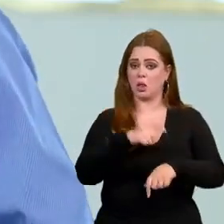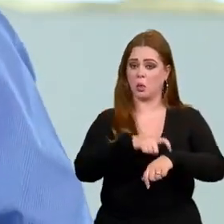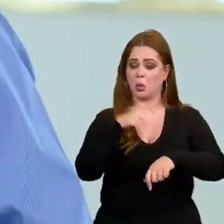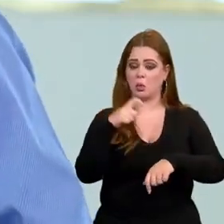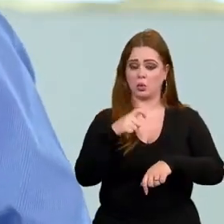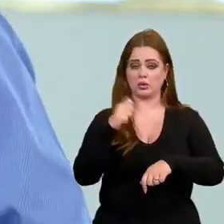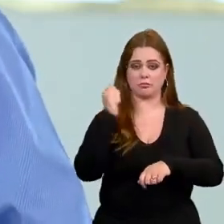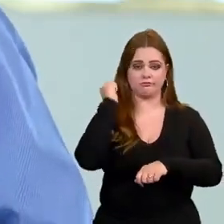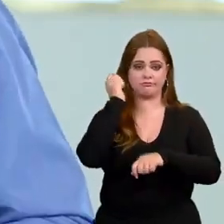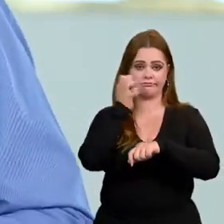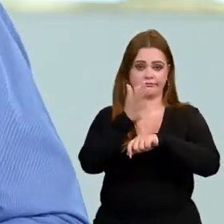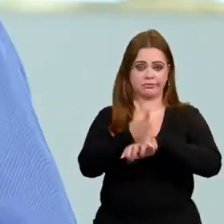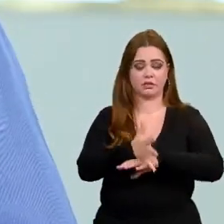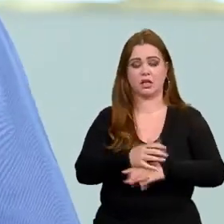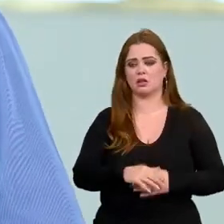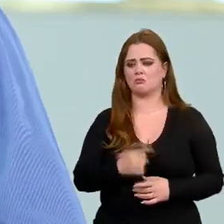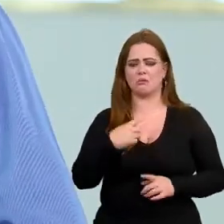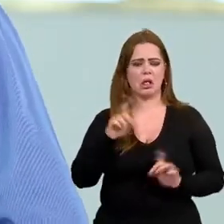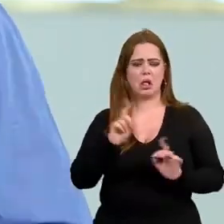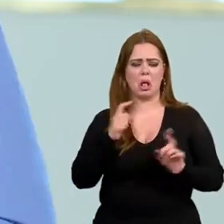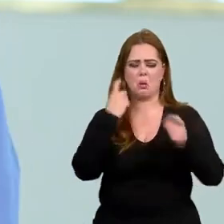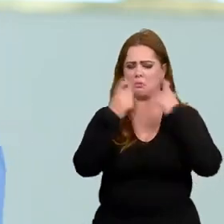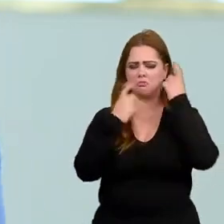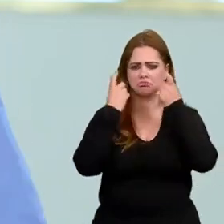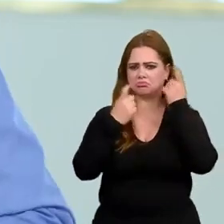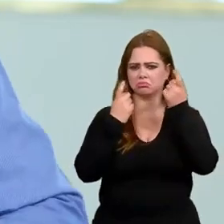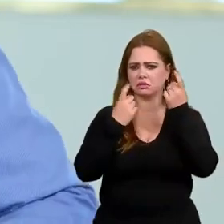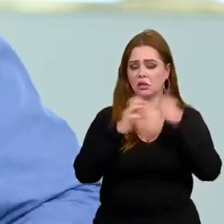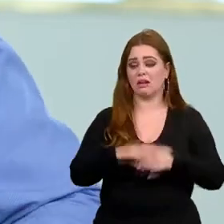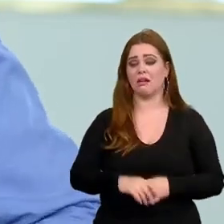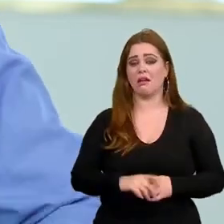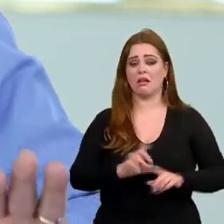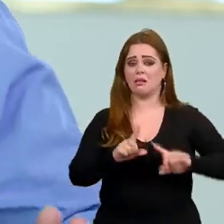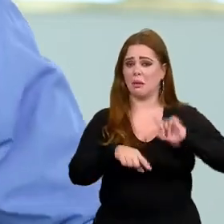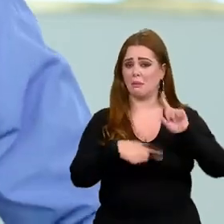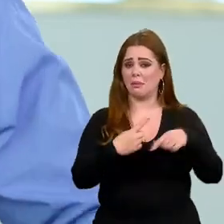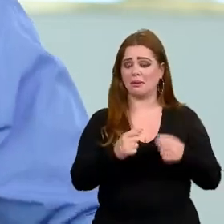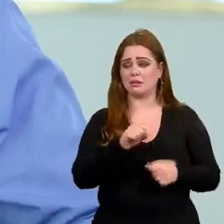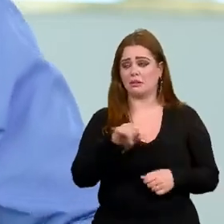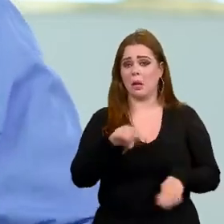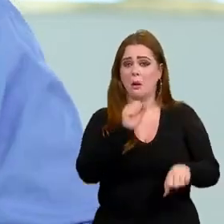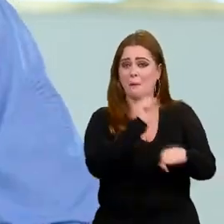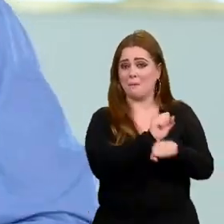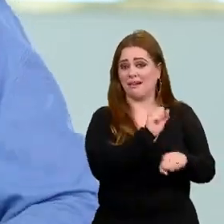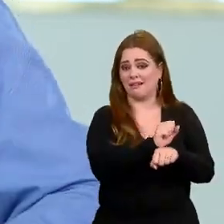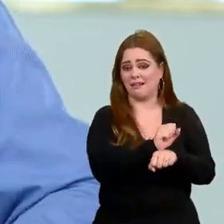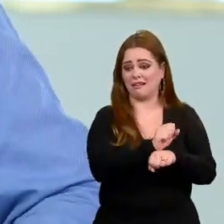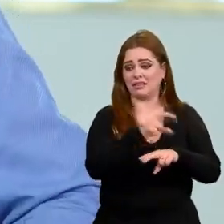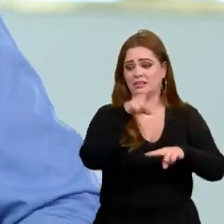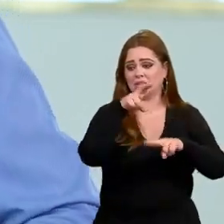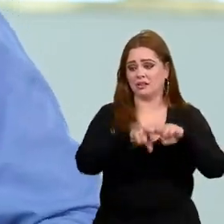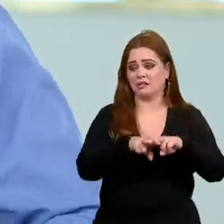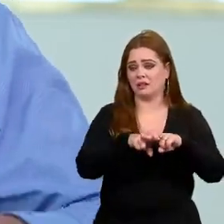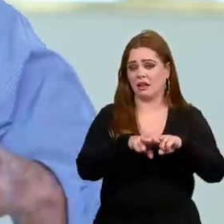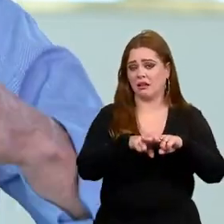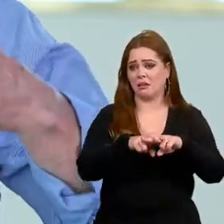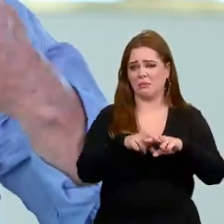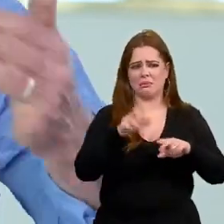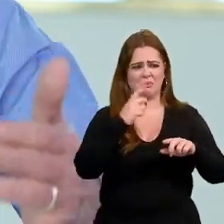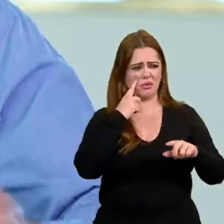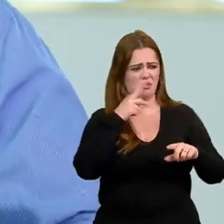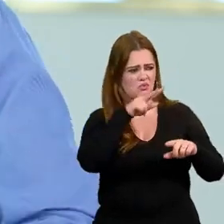me preocupava. Ou seja, e quando eu paro, eu descanso. Se eu sentar no sofá para ver televisão, eu vou É a dormir. sua Mas hora. se eu tiver em atividade,